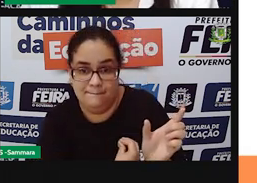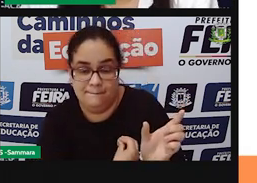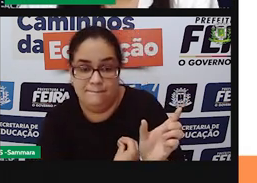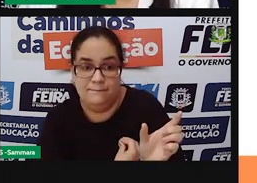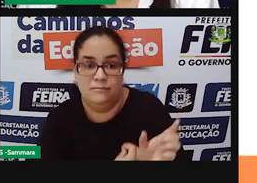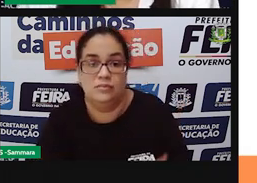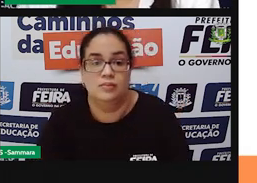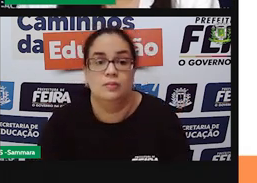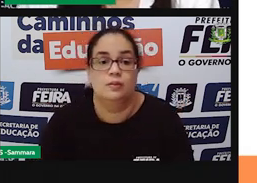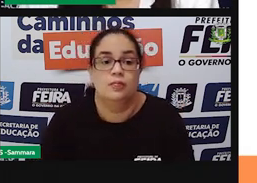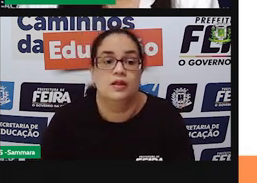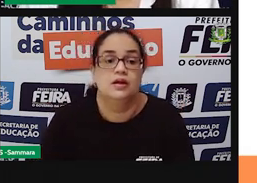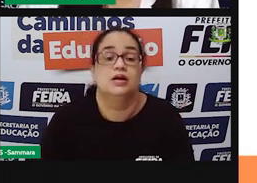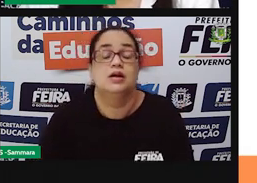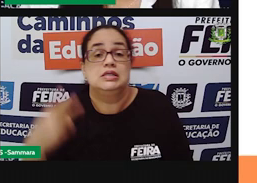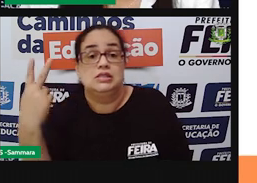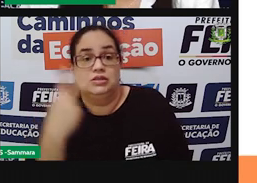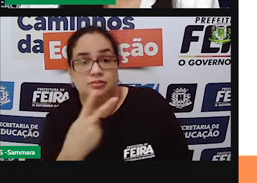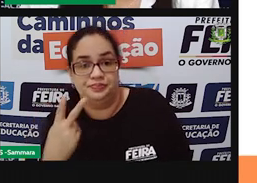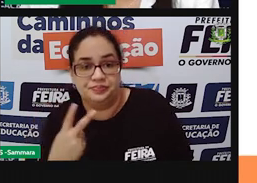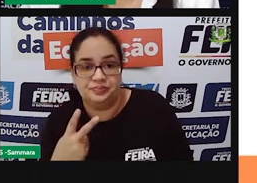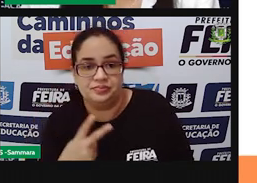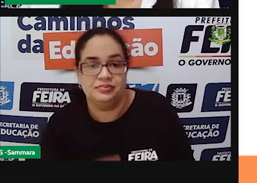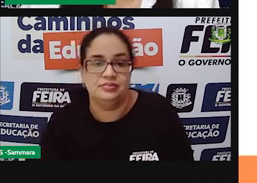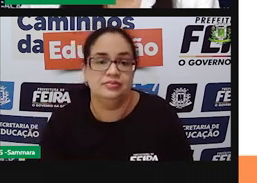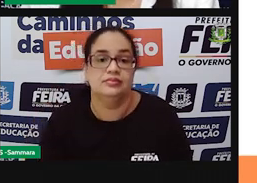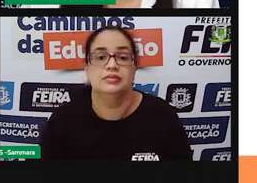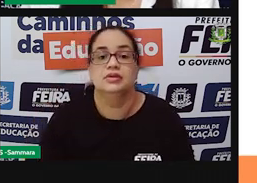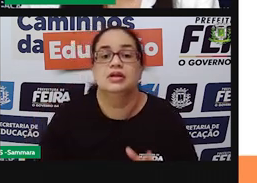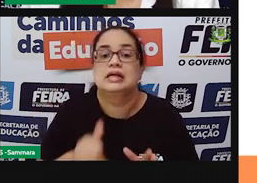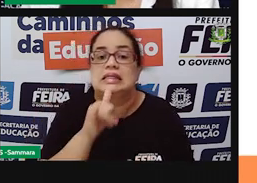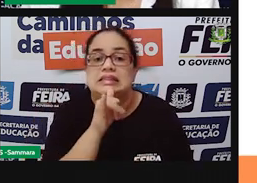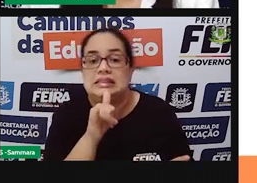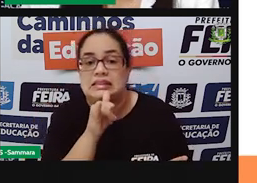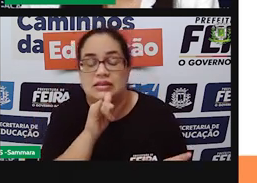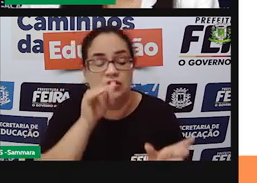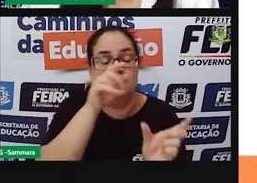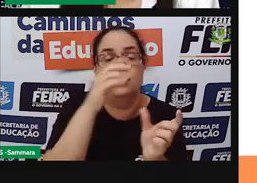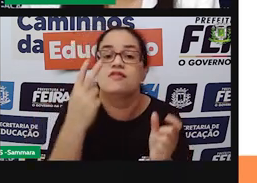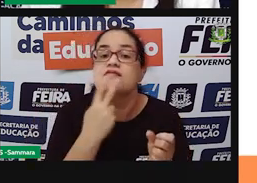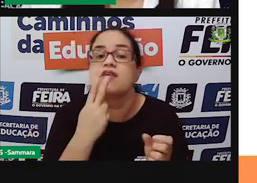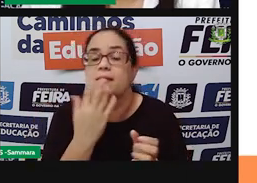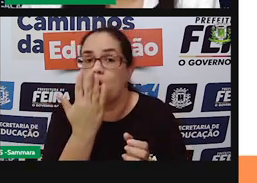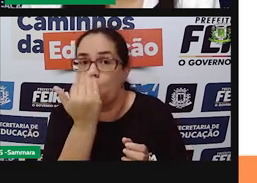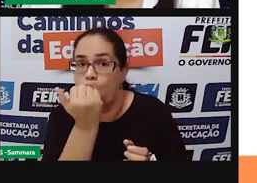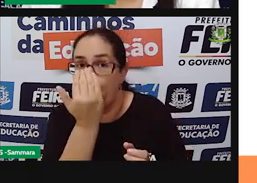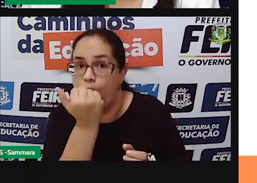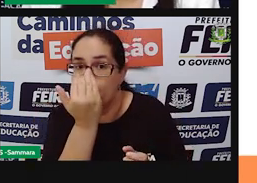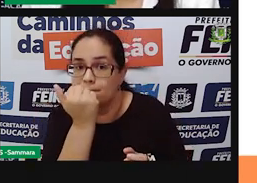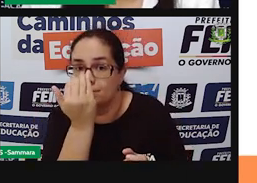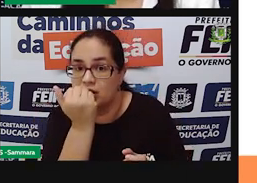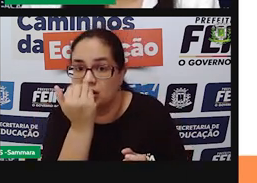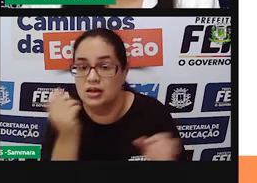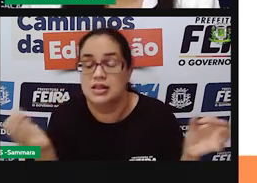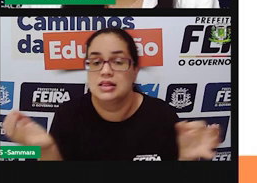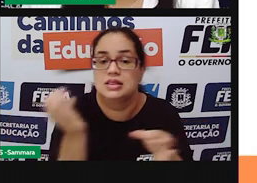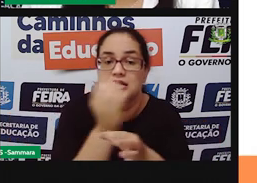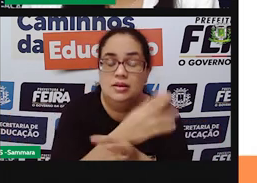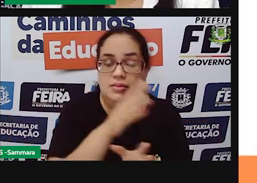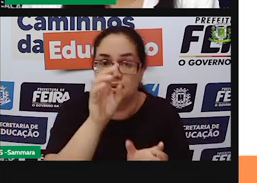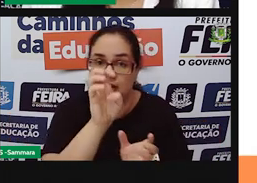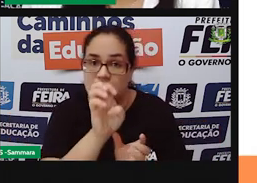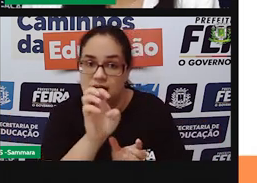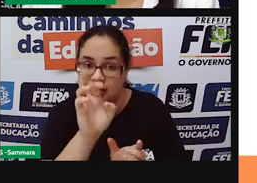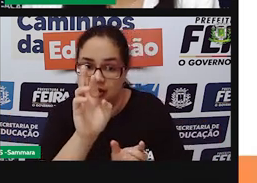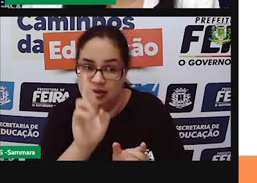O. Na segunda conjugação, a gente tem como exemplo aqui o verbo comer, né? Termina em ER,